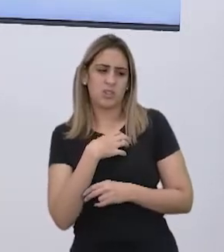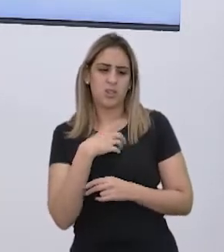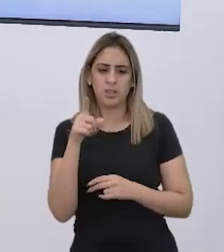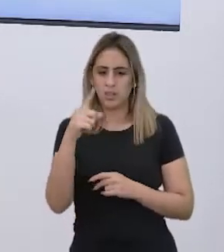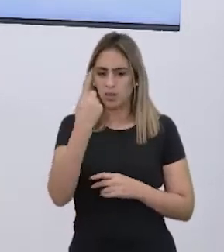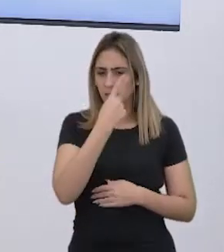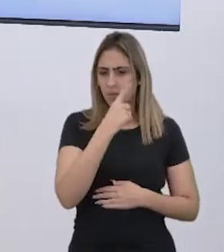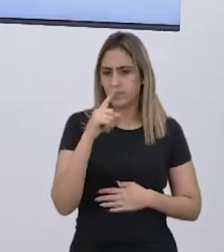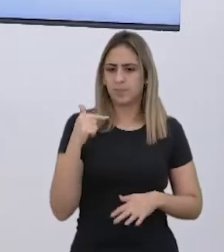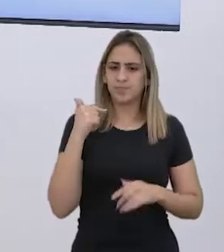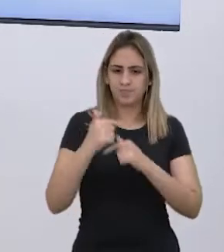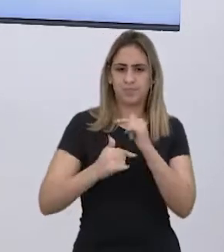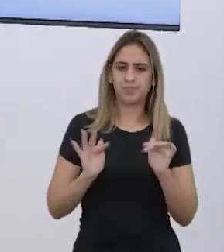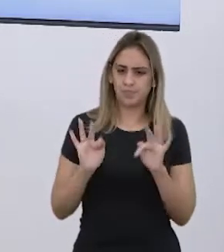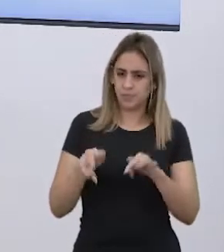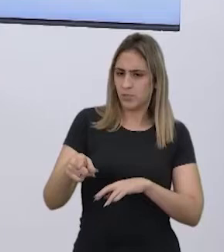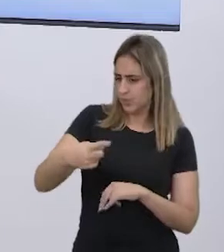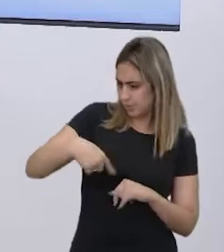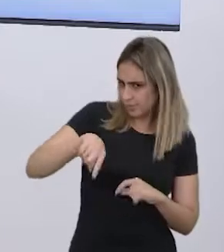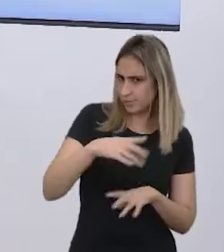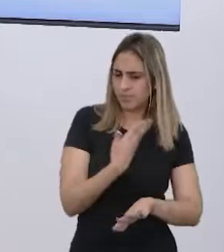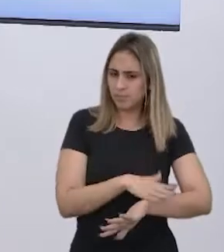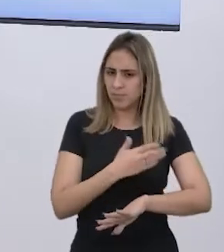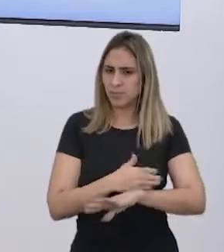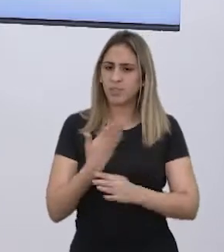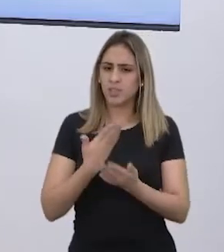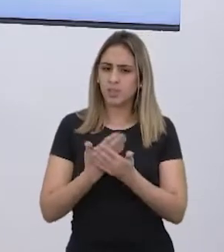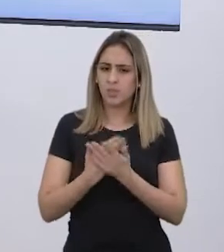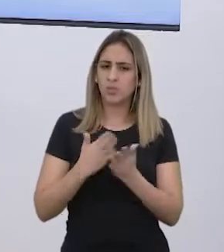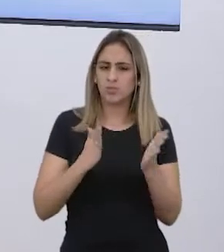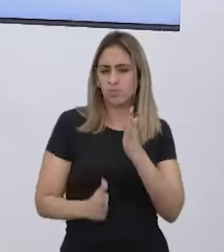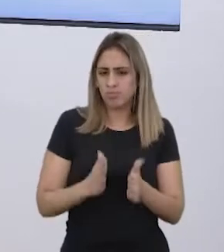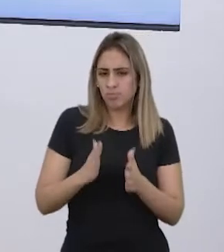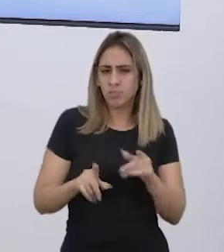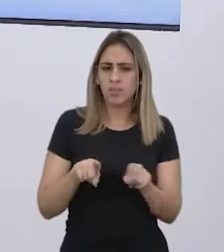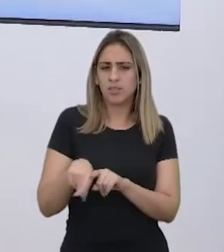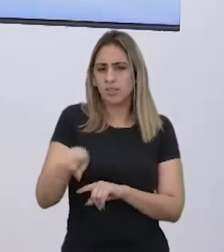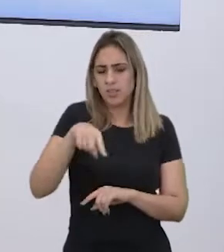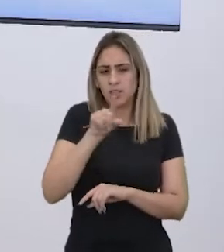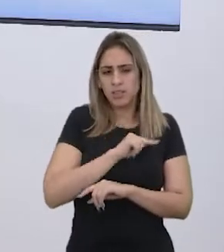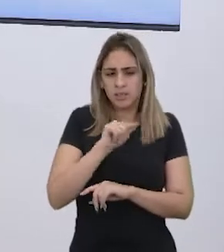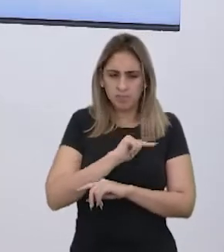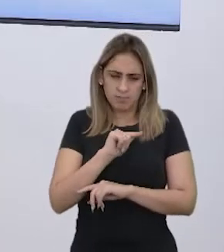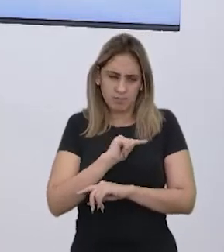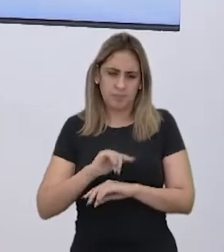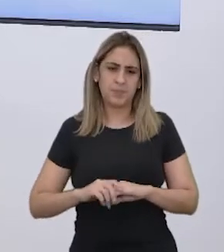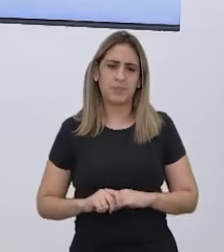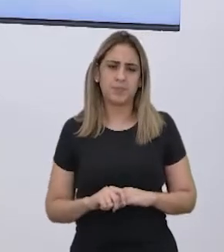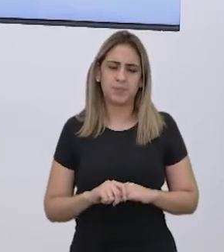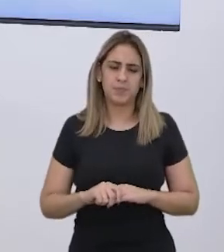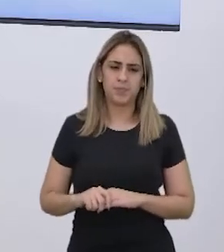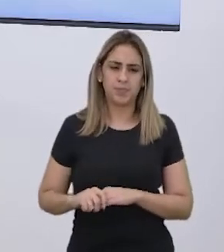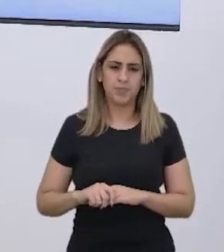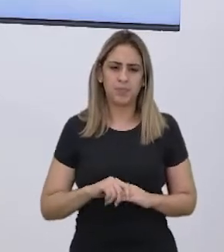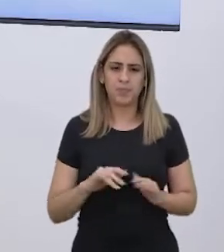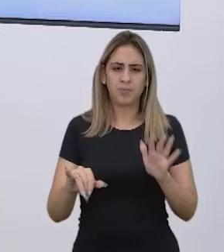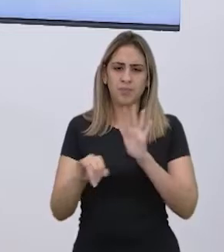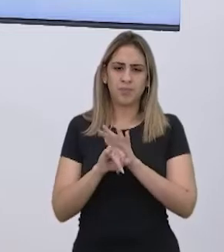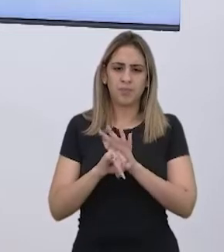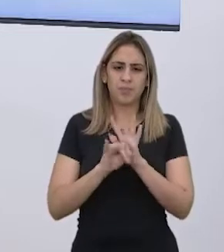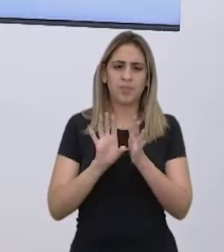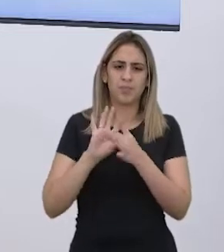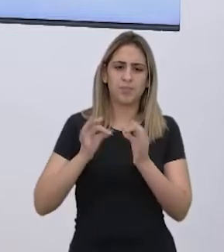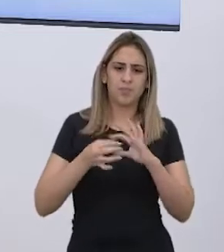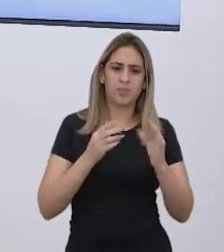Essa última é o trabalho final de vocês. Aqui é o estudo do meio, né? Vocês tiveram também aqui identificar os